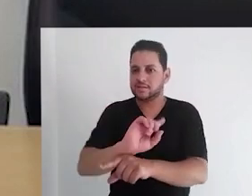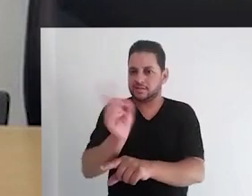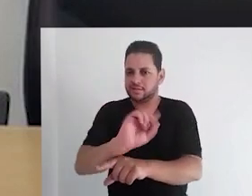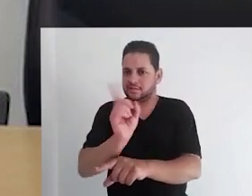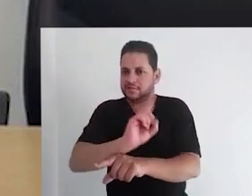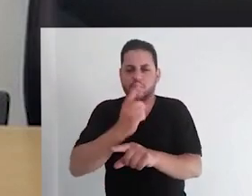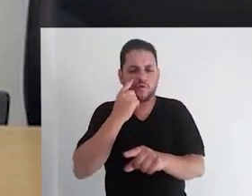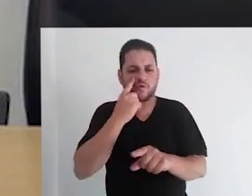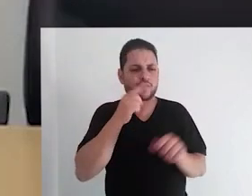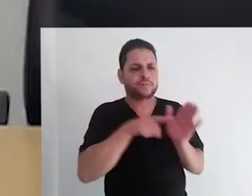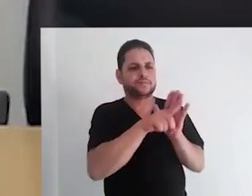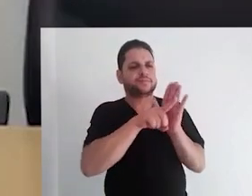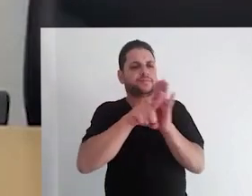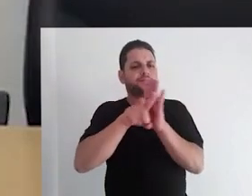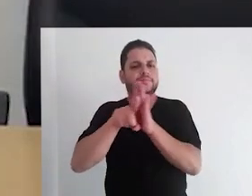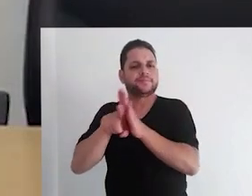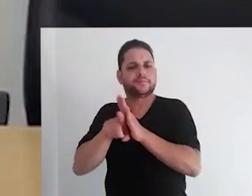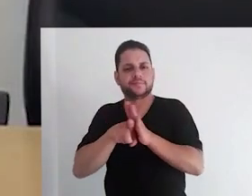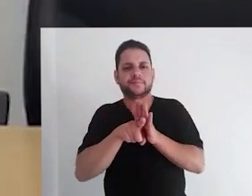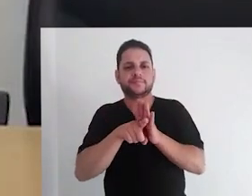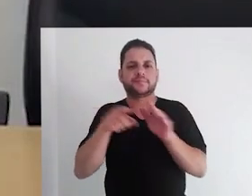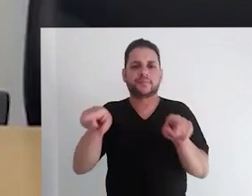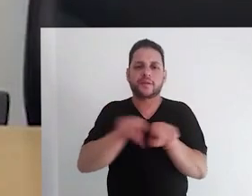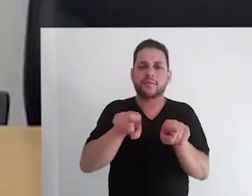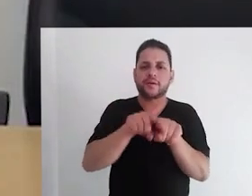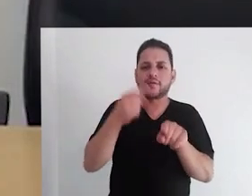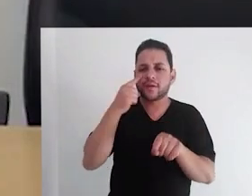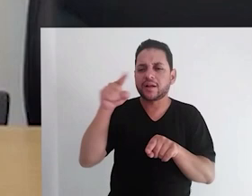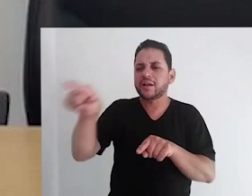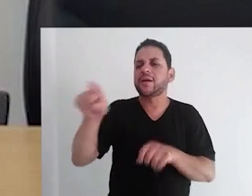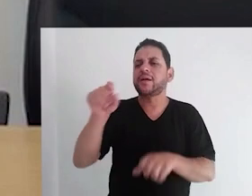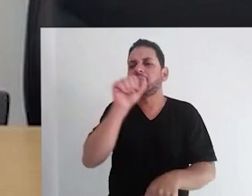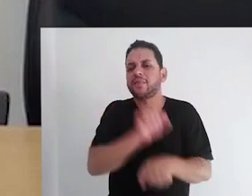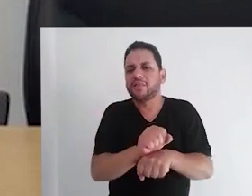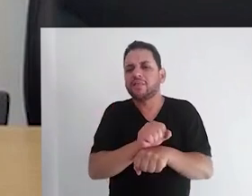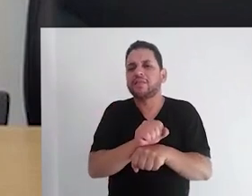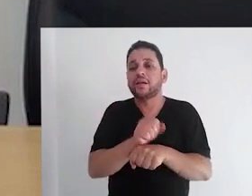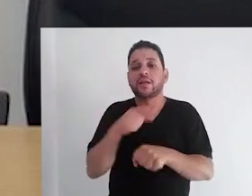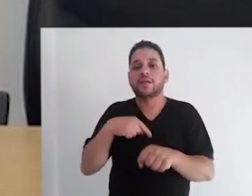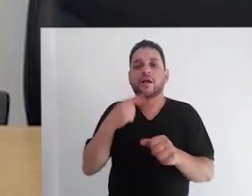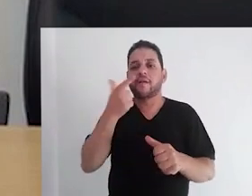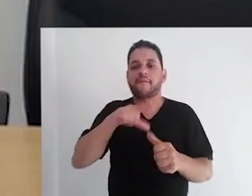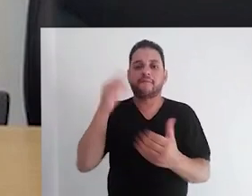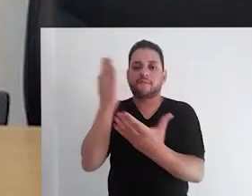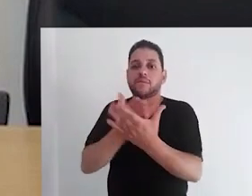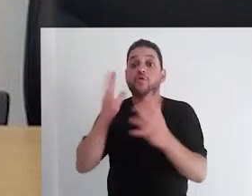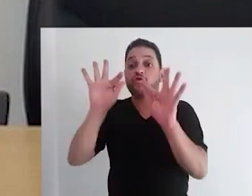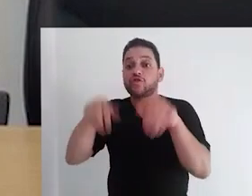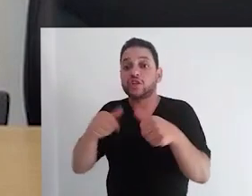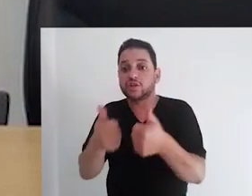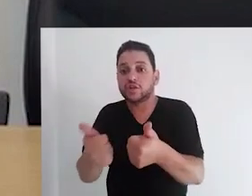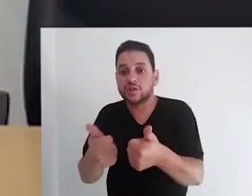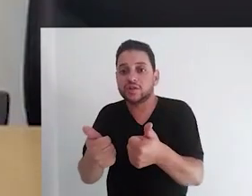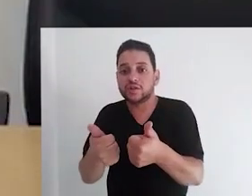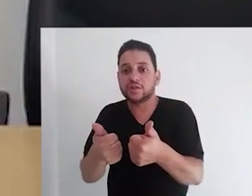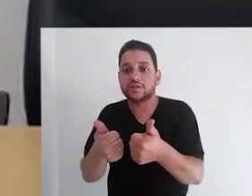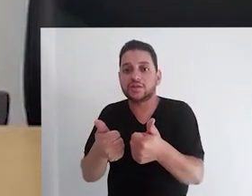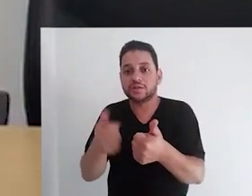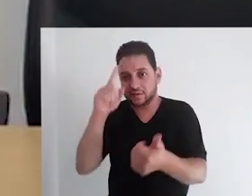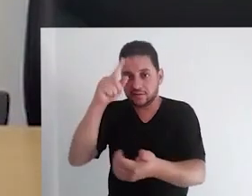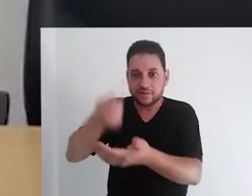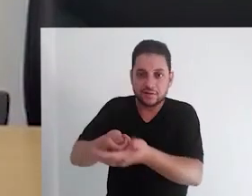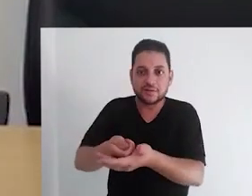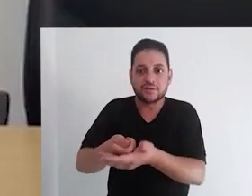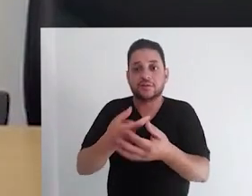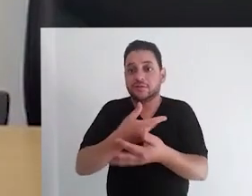distribuição do último triênio, taxa de congestionamento, conclusão para a sentença, índice de produtividade, tudo aquilo que é determinado pelo